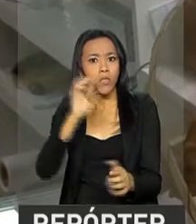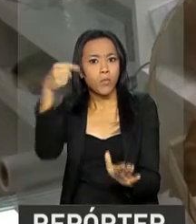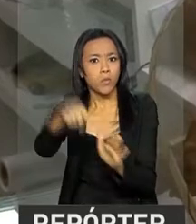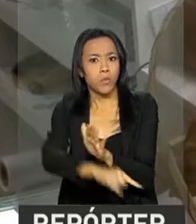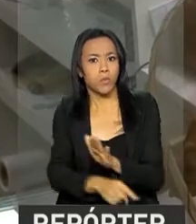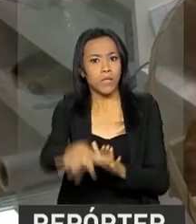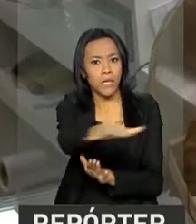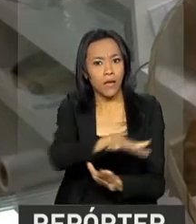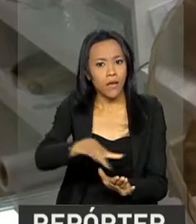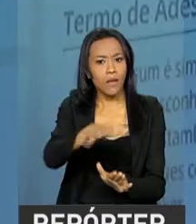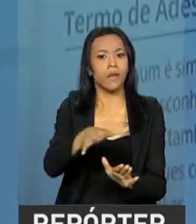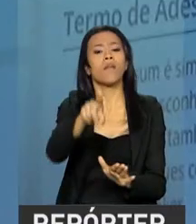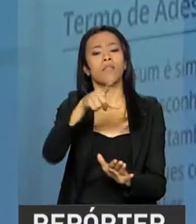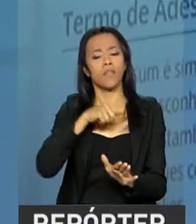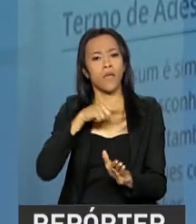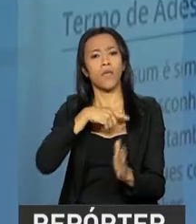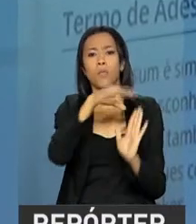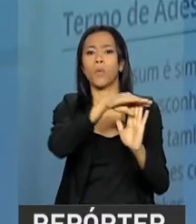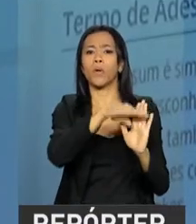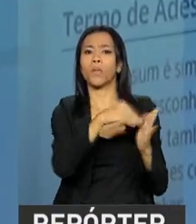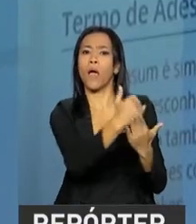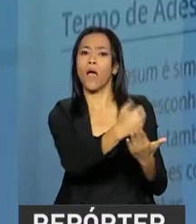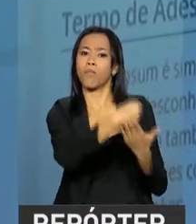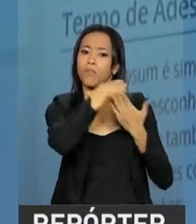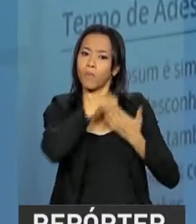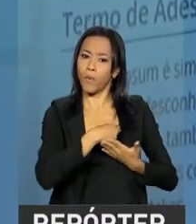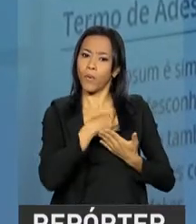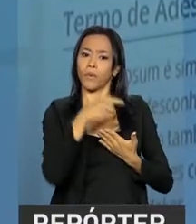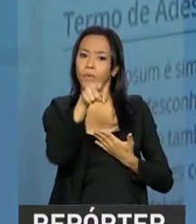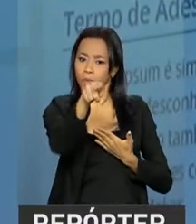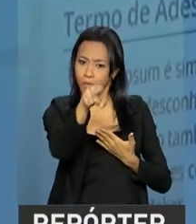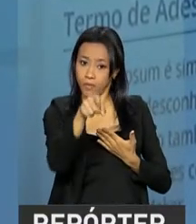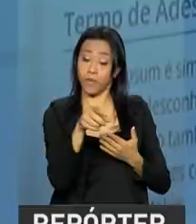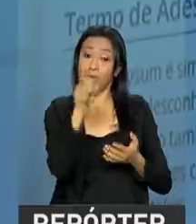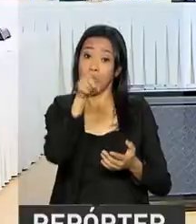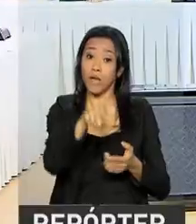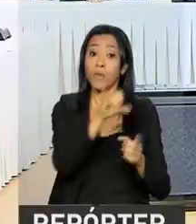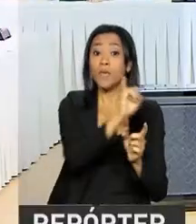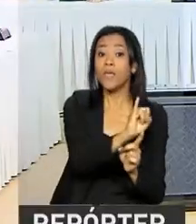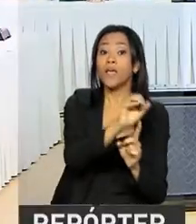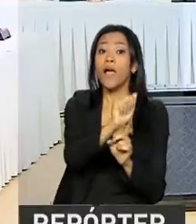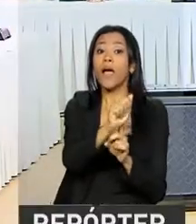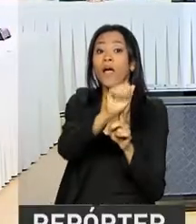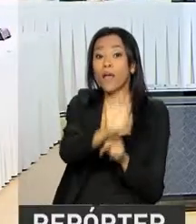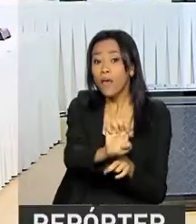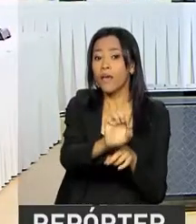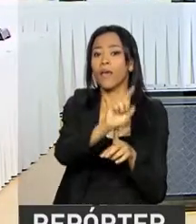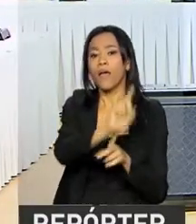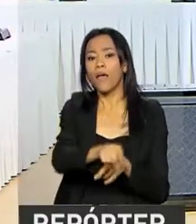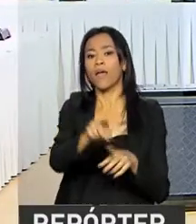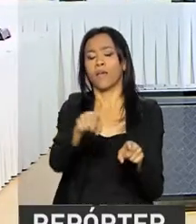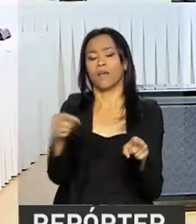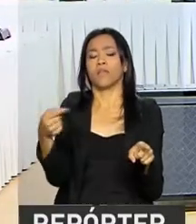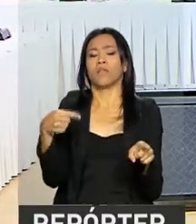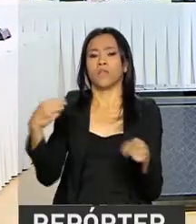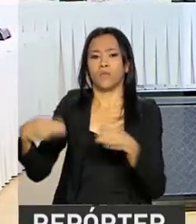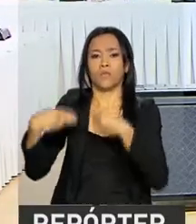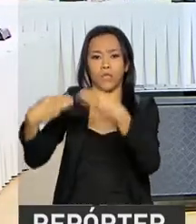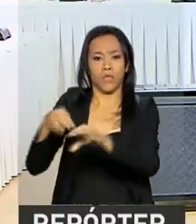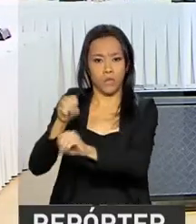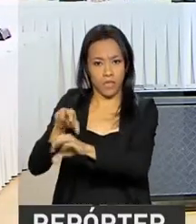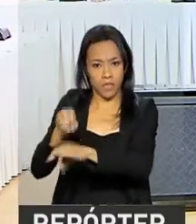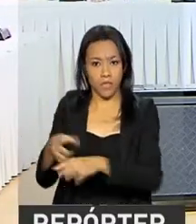poder contar com o programa instituição amiga do empreendedor william e dos ministérios da educação e da